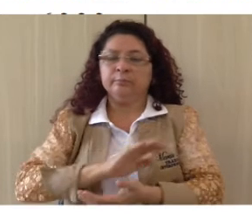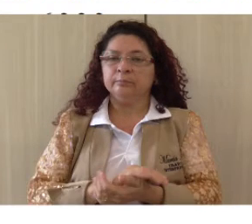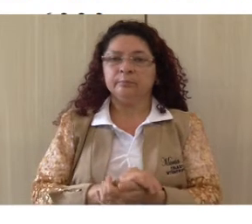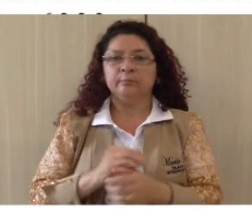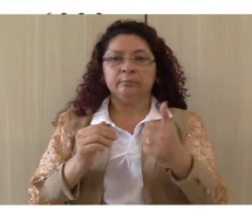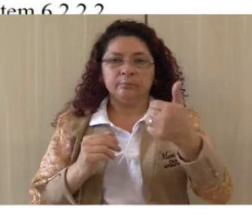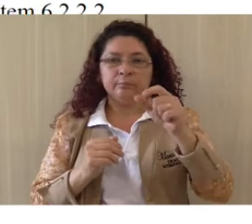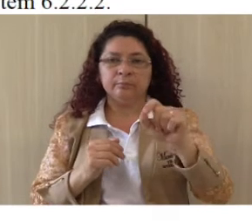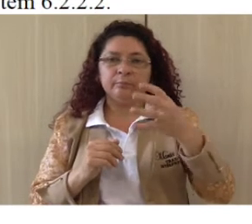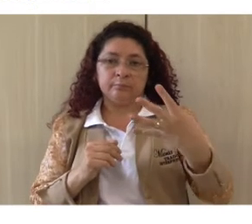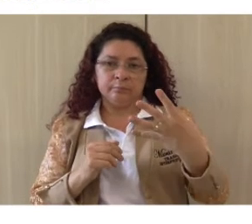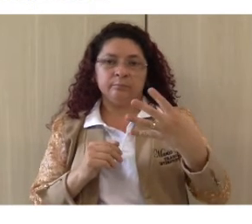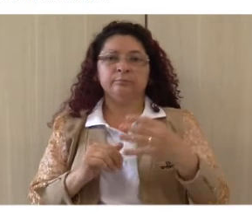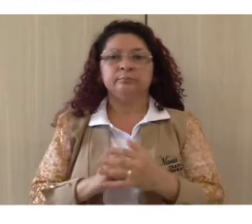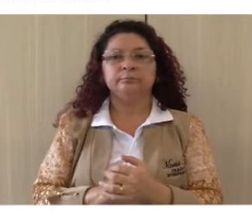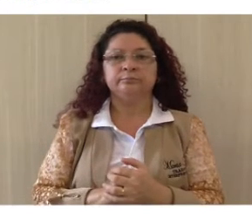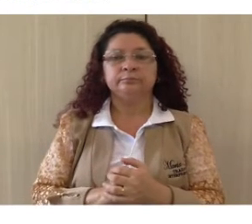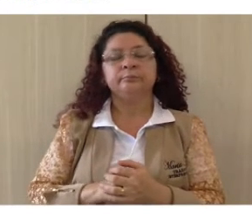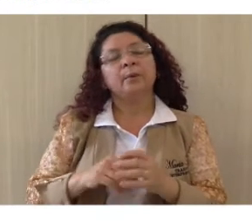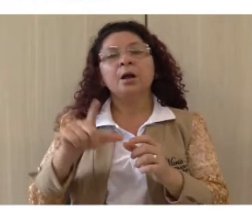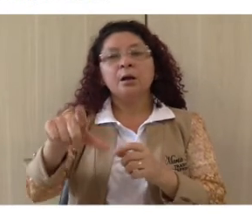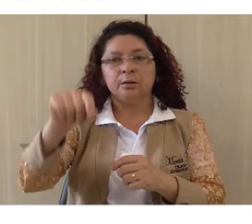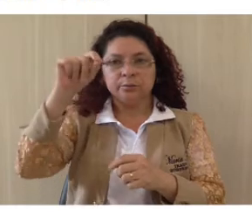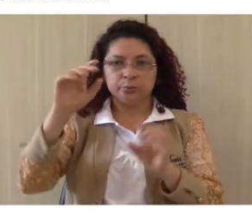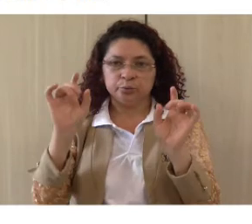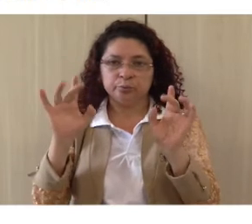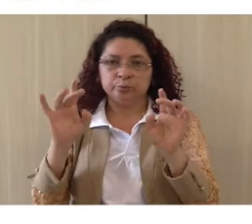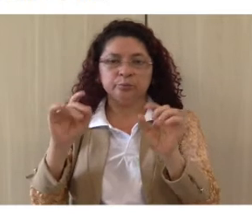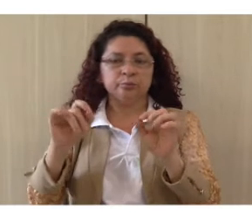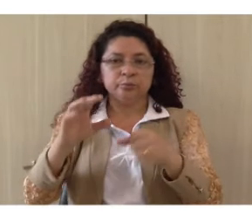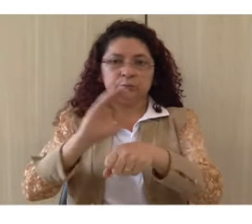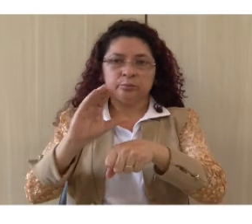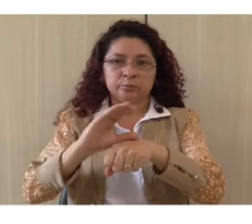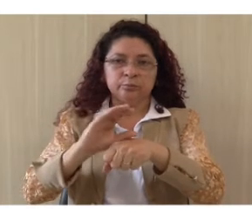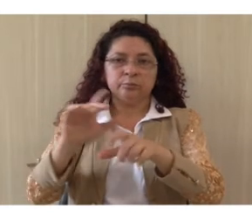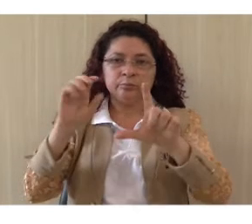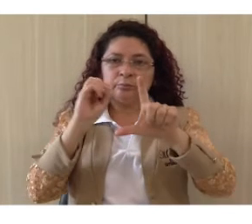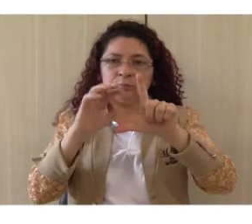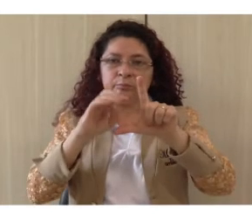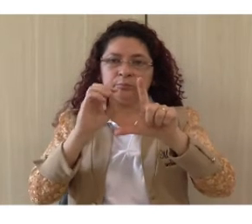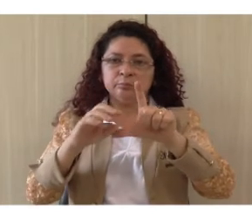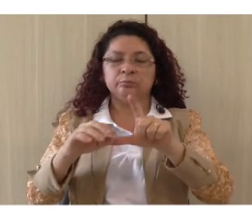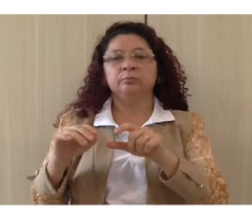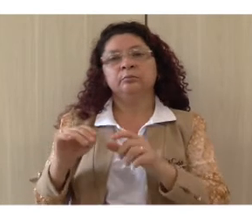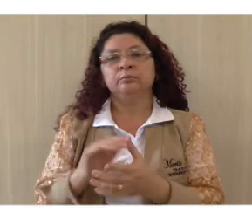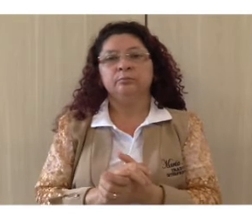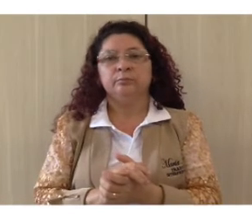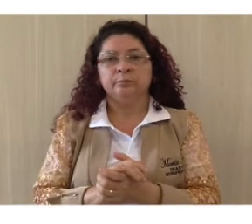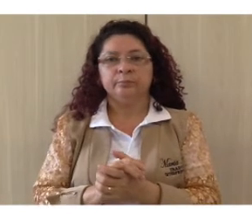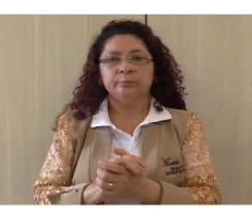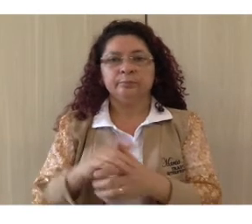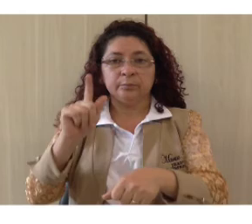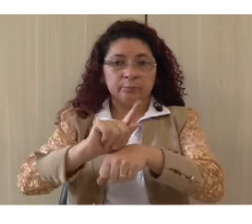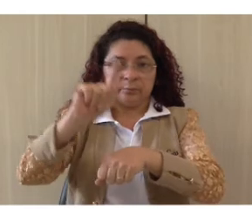Item 1.4. O processo seletivo especial para o curso de graduação de licenciatura em